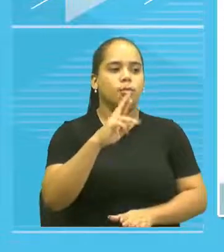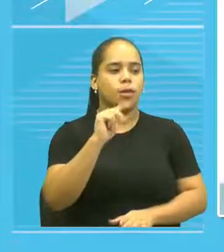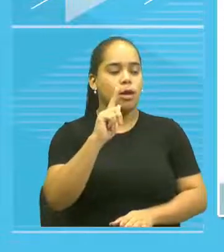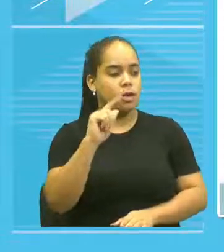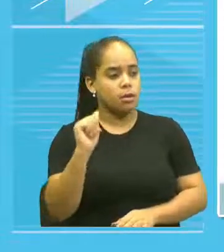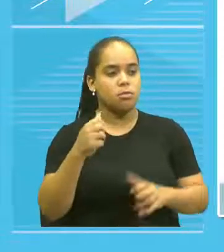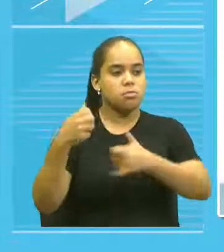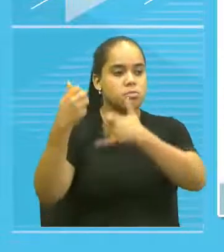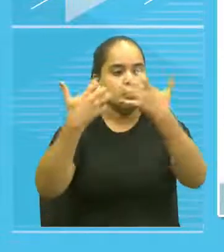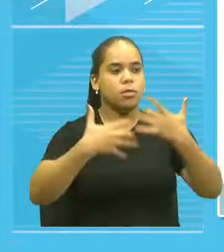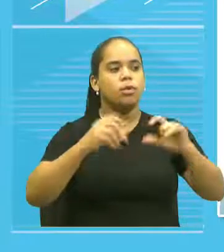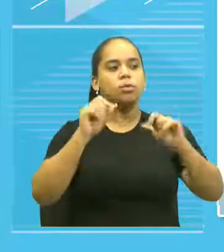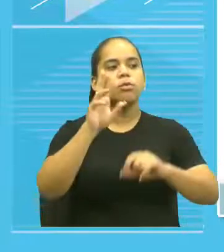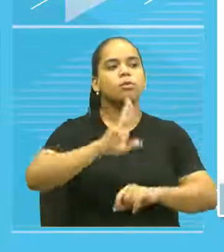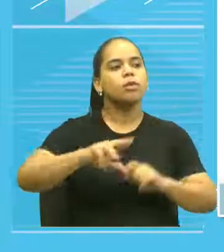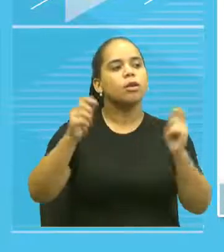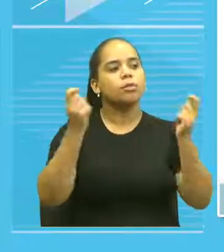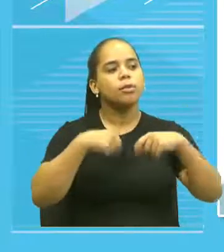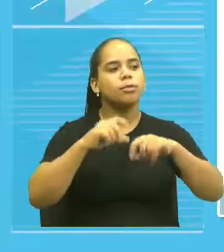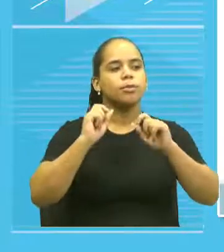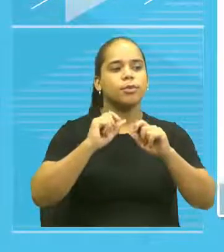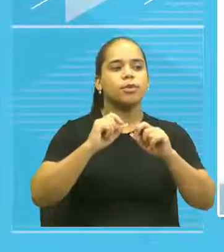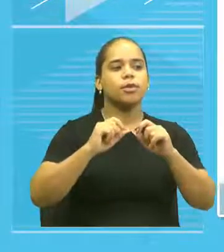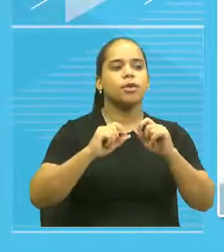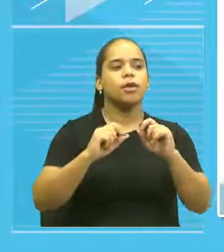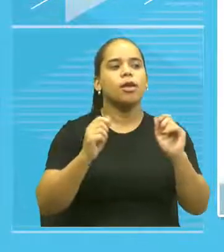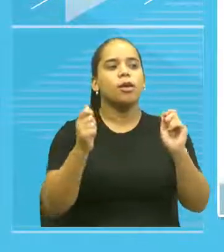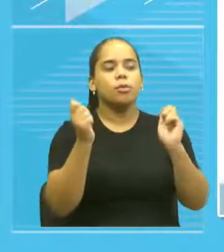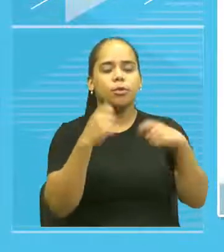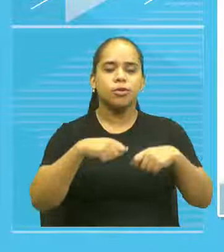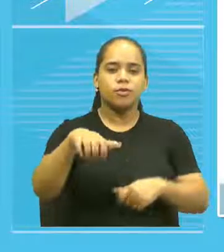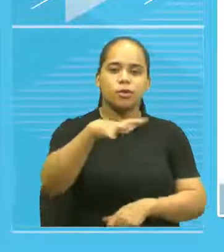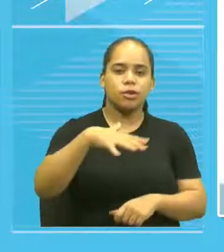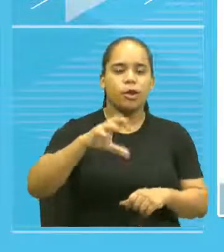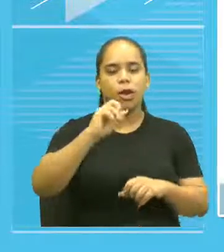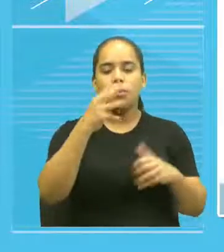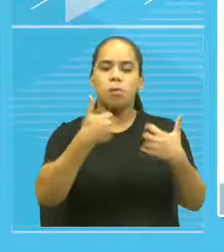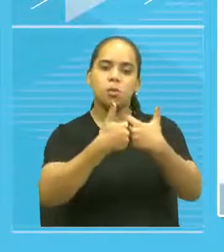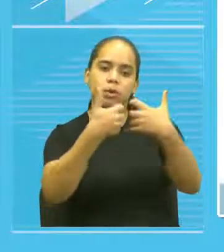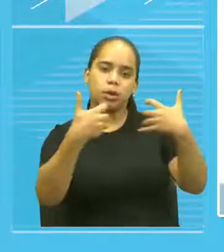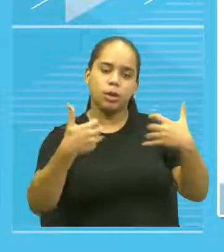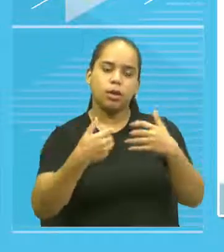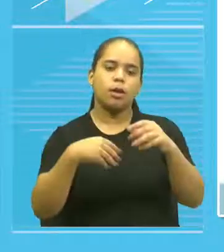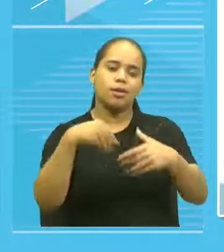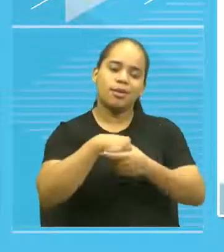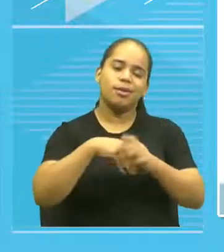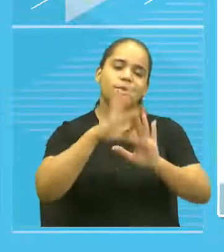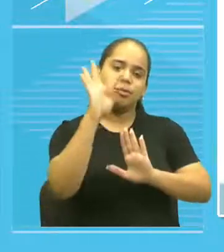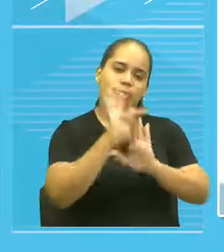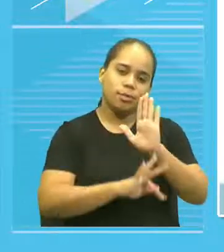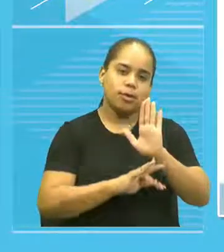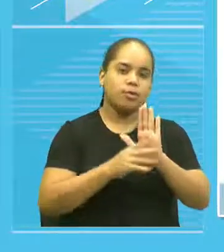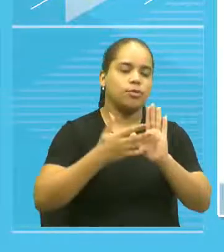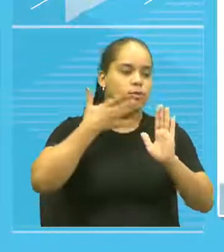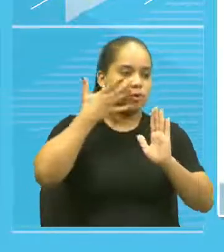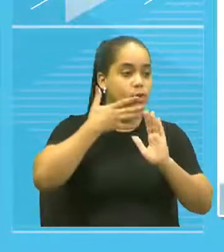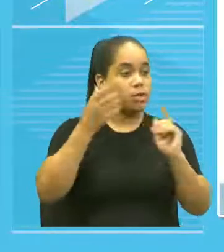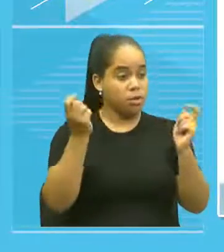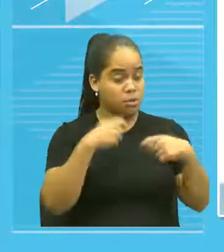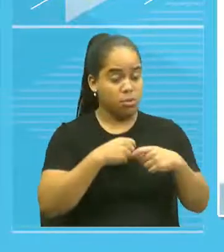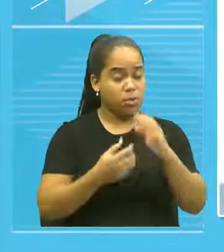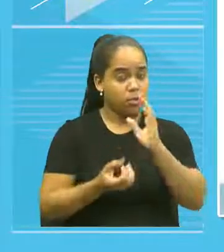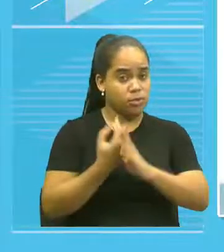um teórico geralmente é usada para particularizar ou generalizar um texto dissertativo e isso pode gerar uma restrição